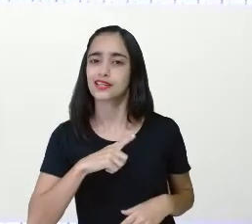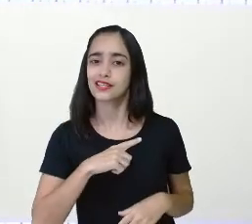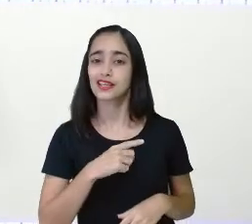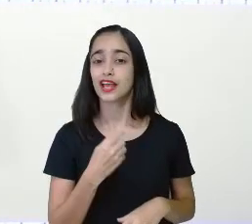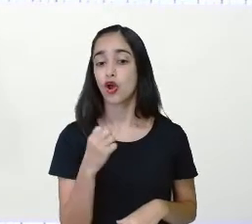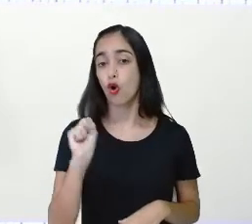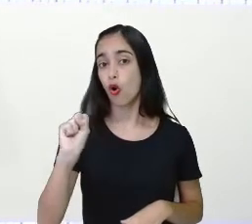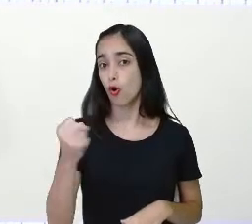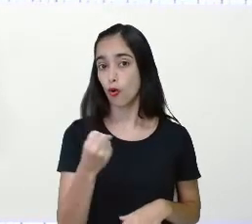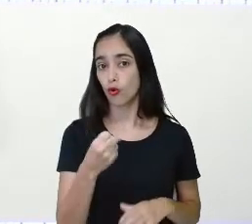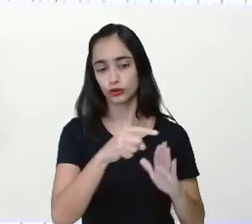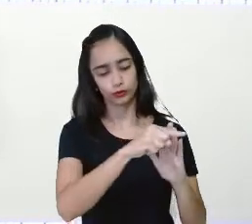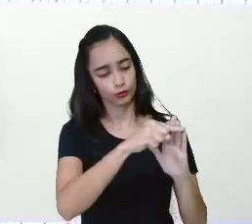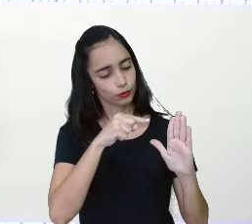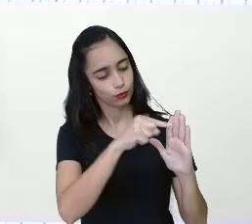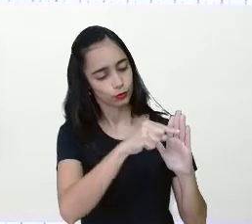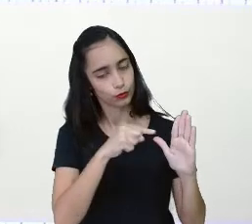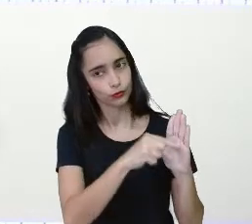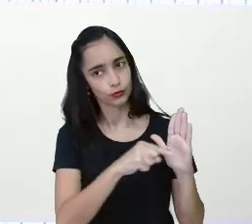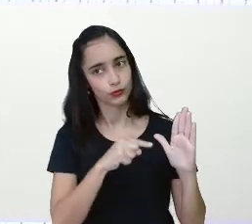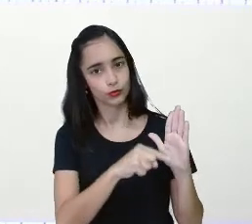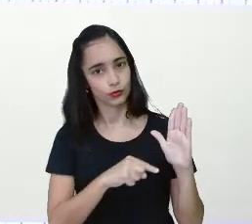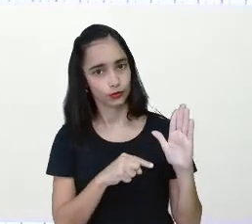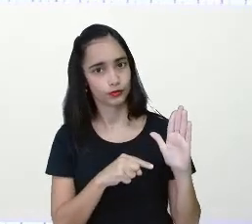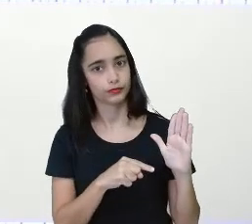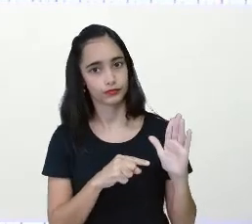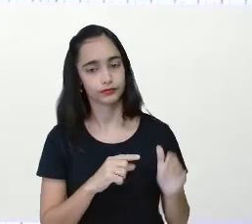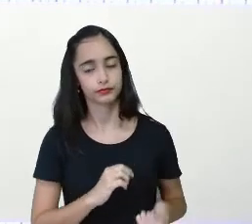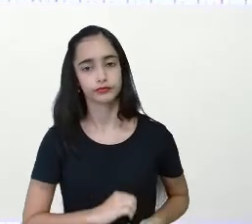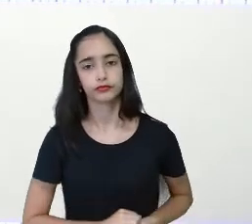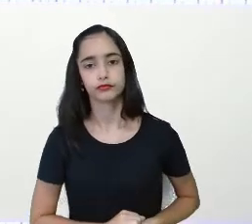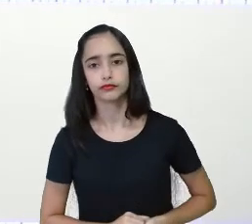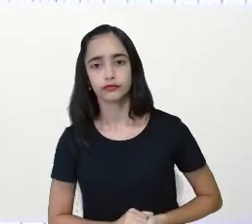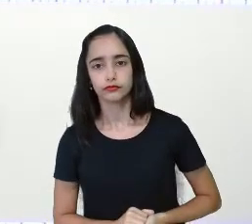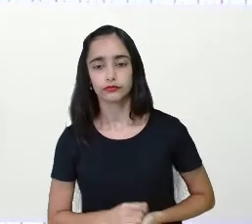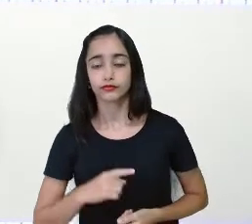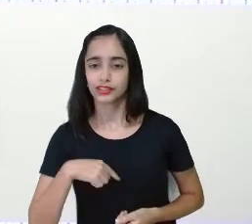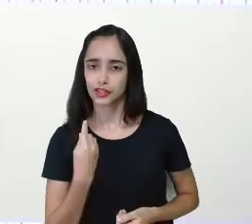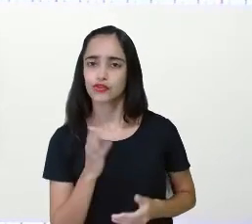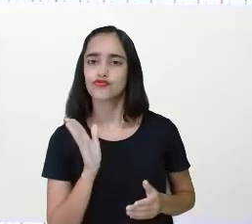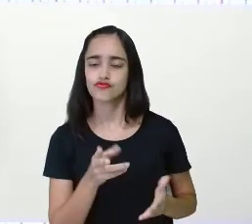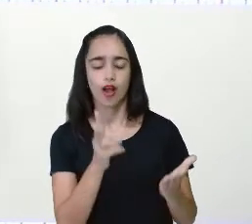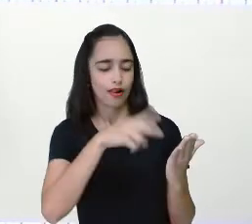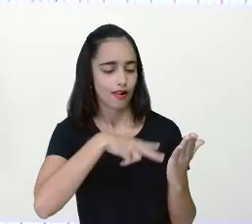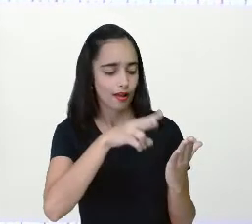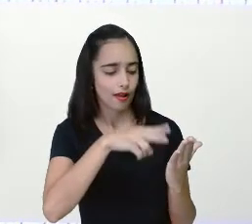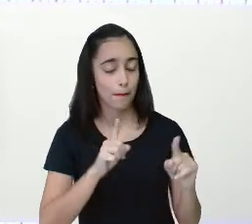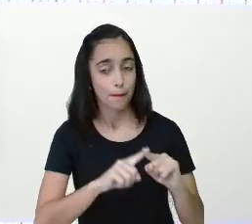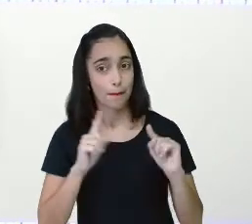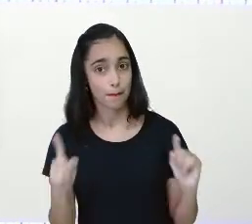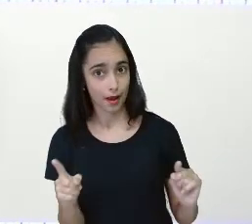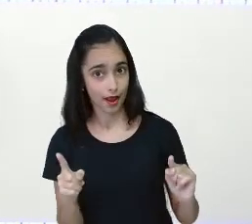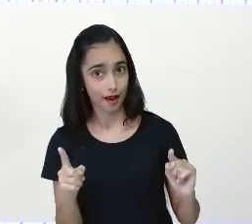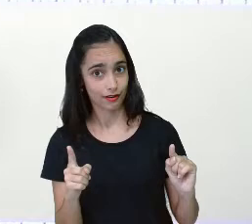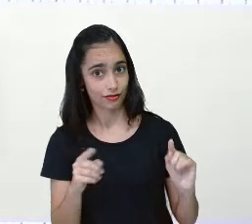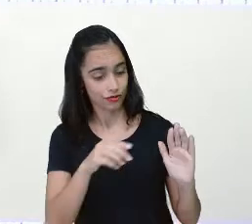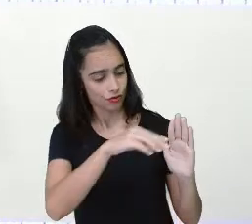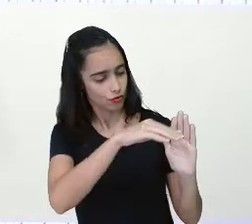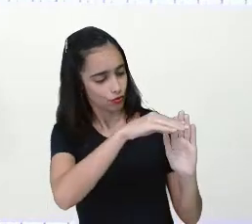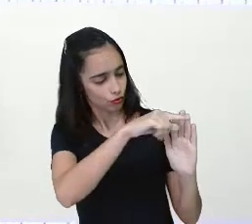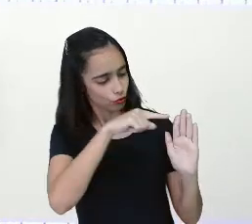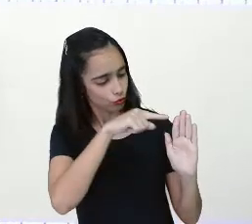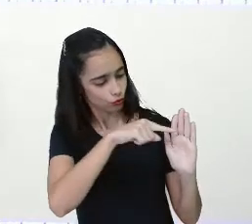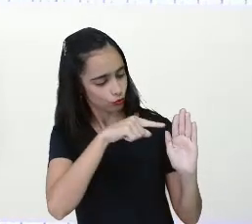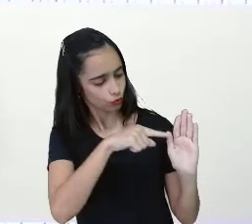8 versos que tem nesse poema que a gente acabou de ler. Mas aí o conjunto dessas linhas,